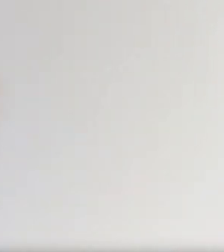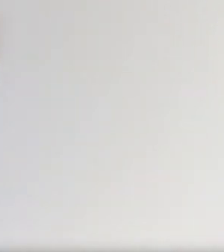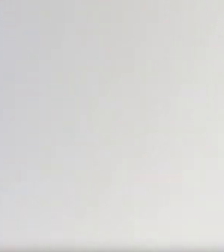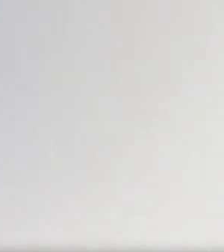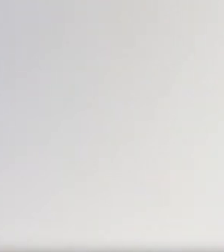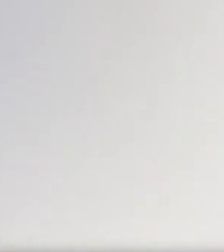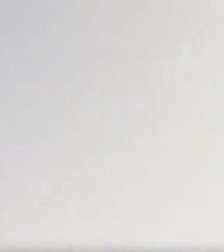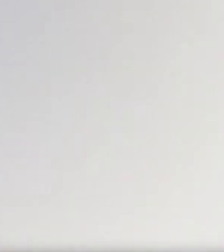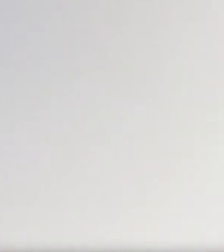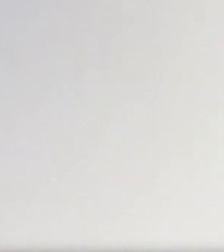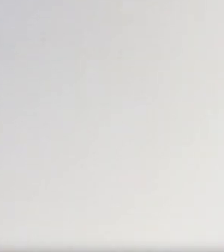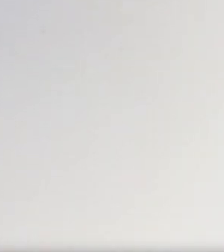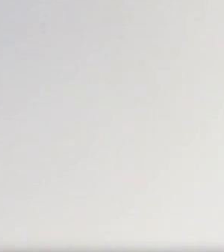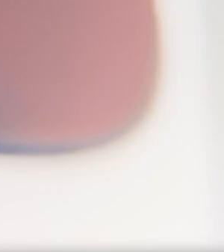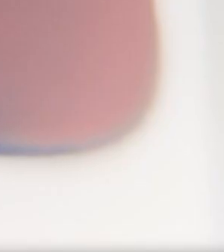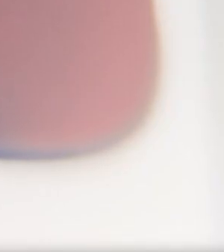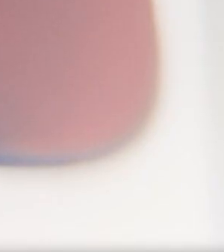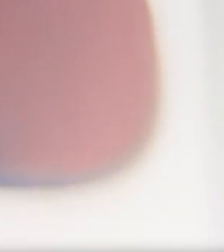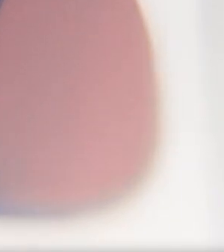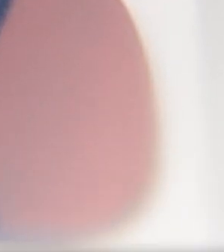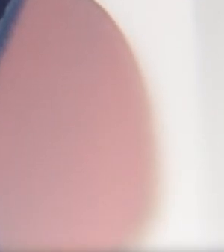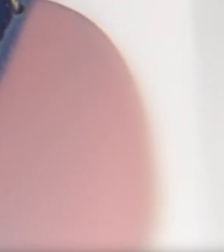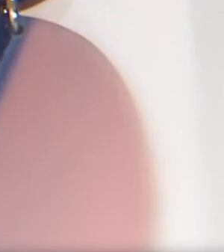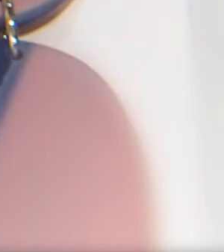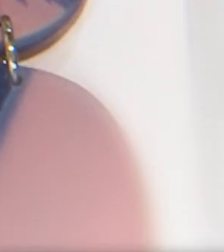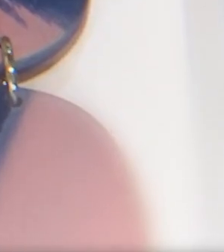Ó, a gente pode diminuir ele